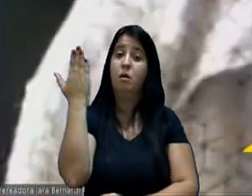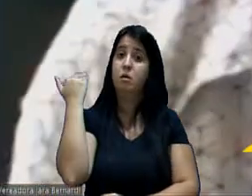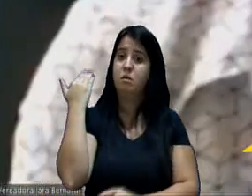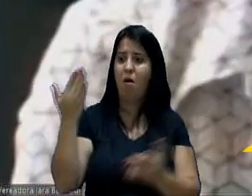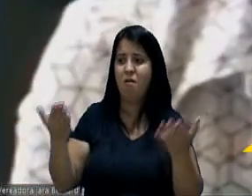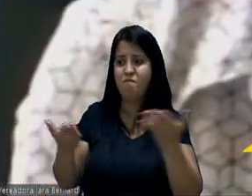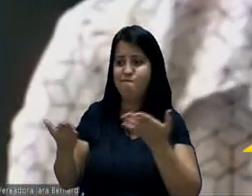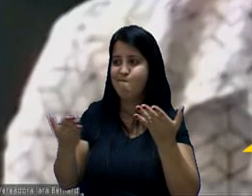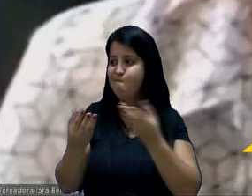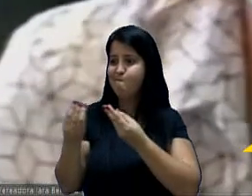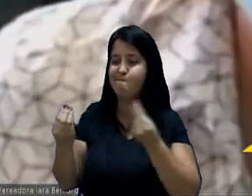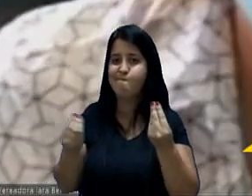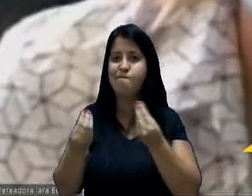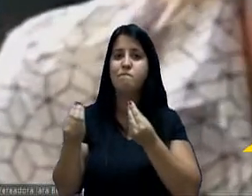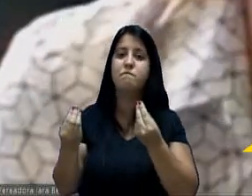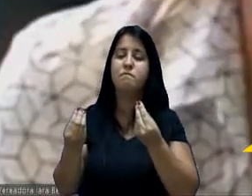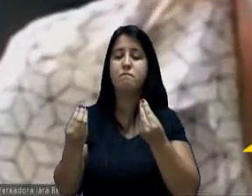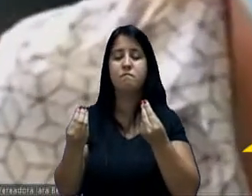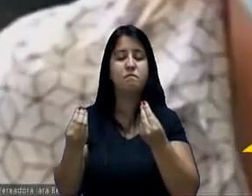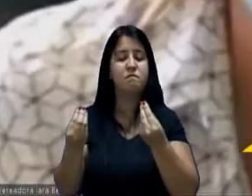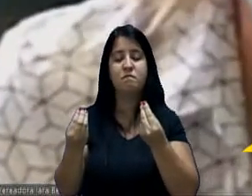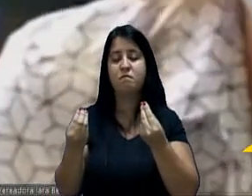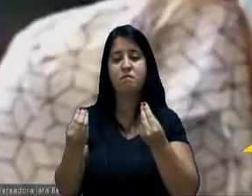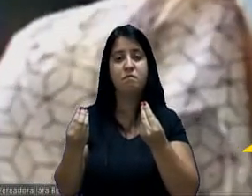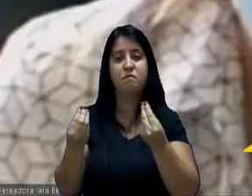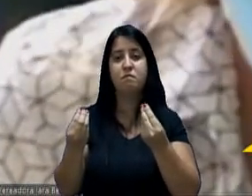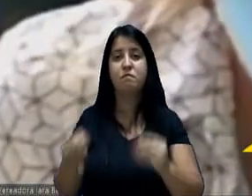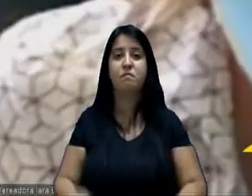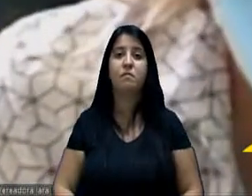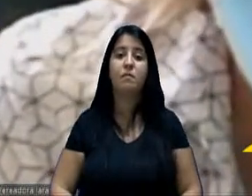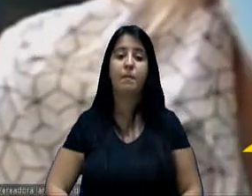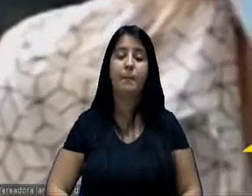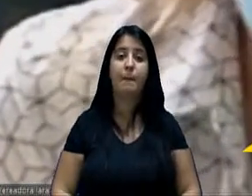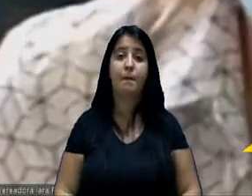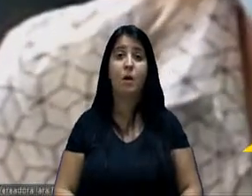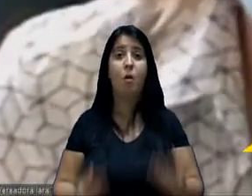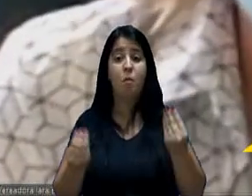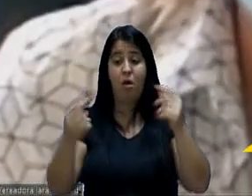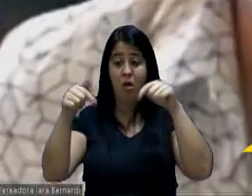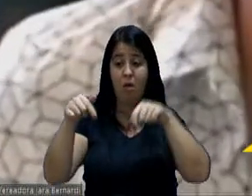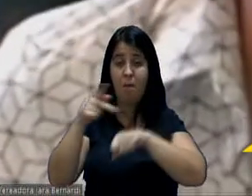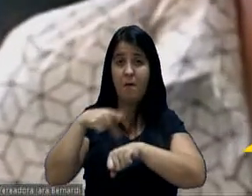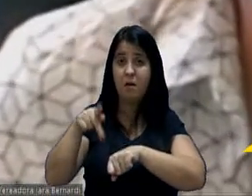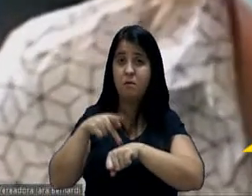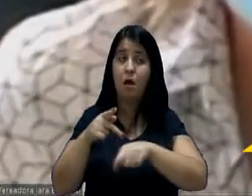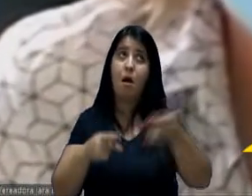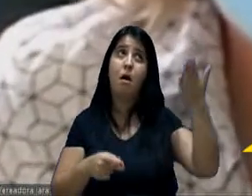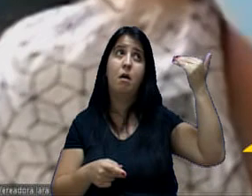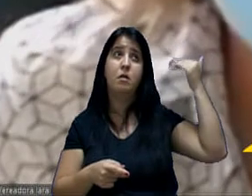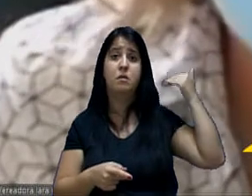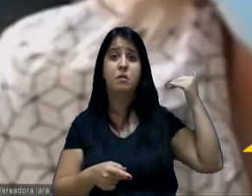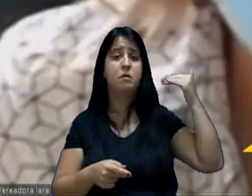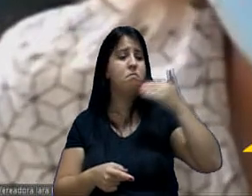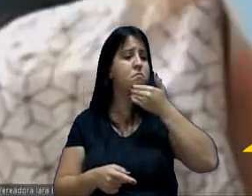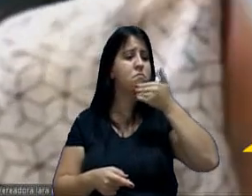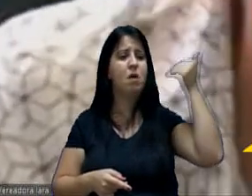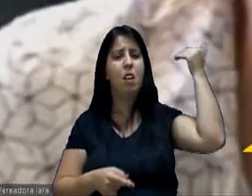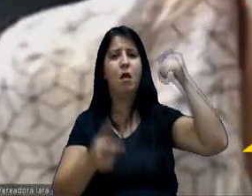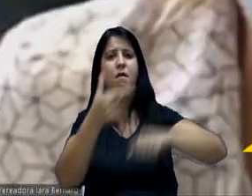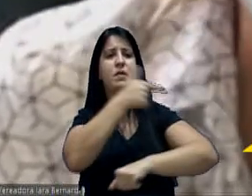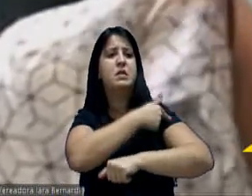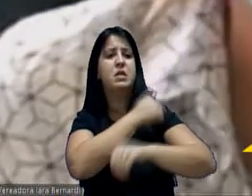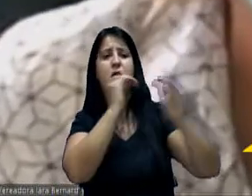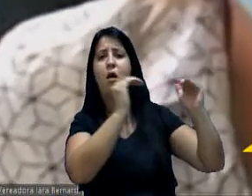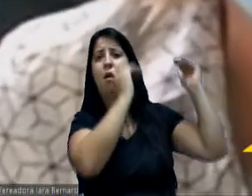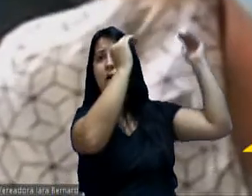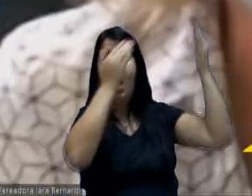sumiram vários vereadores, presidente, de novo. Um país que tinha, acho que, o maior sistema de vacinas gratuitas do mundo, agora